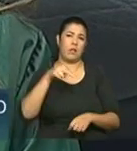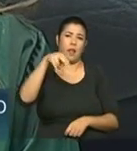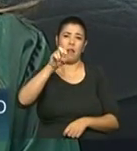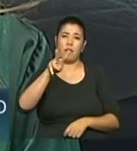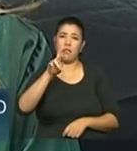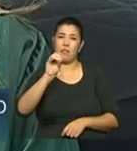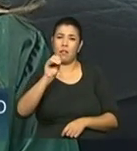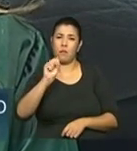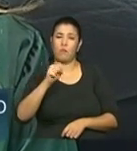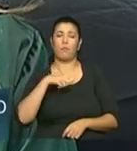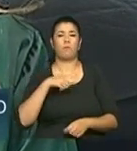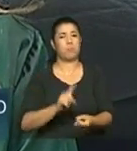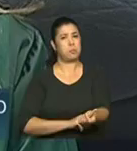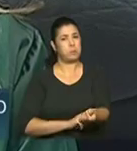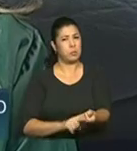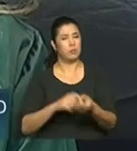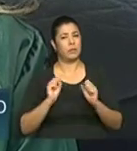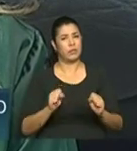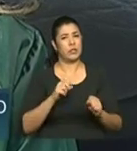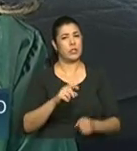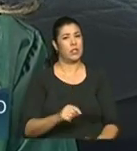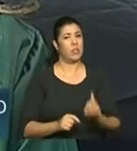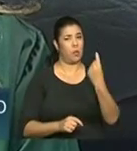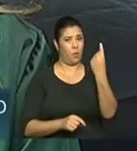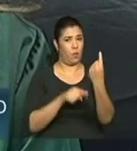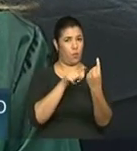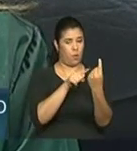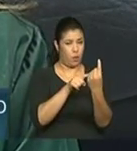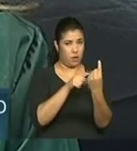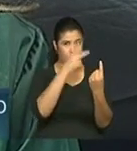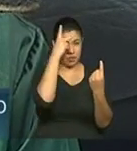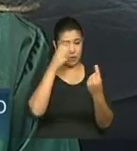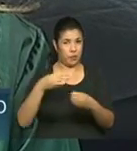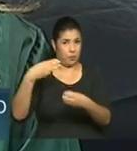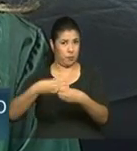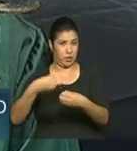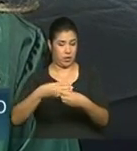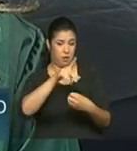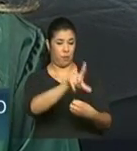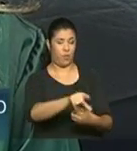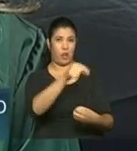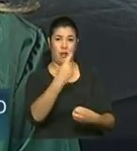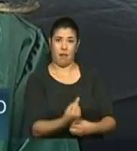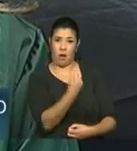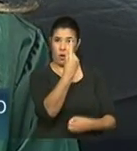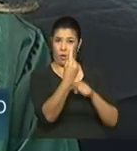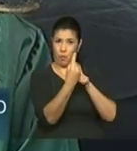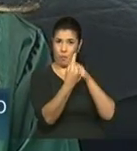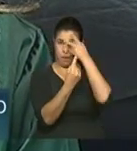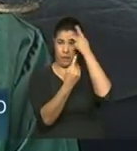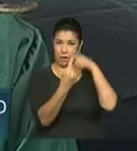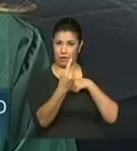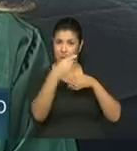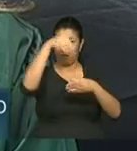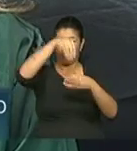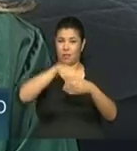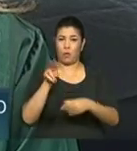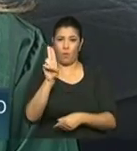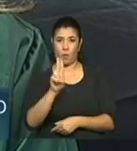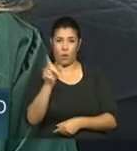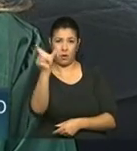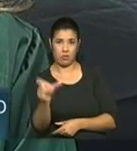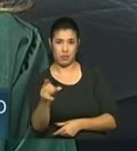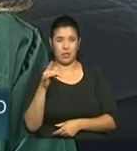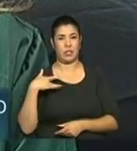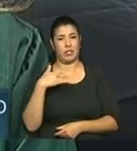momento em que um município diagnostica um caso que seja, esse município já tem na unidade de saúde, já recebe do